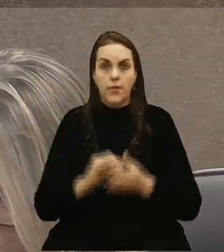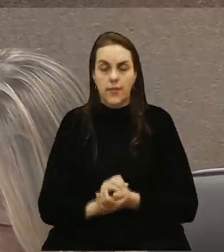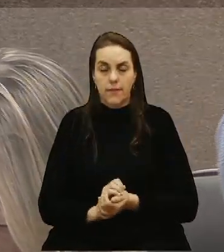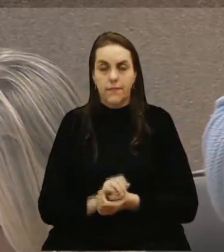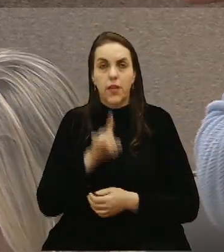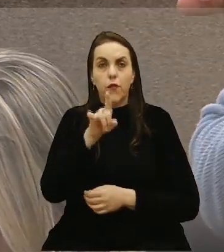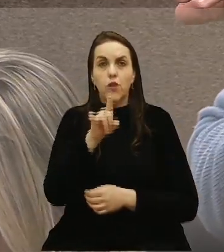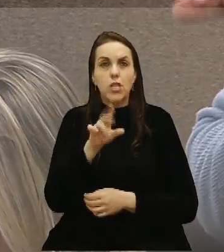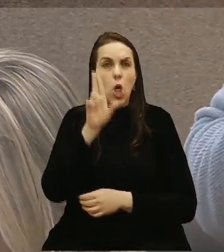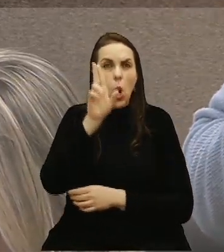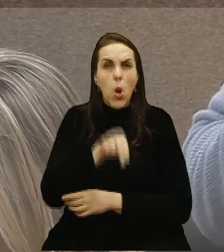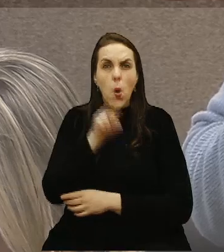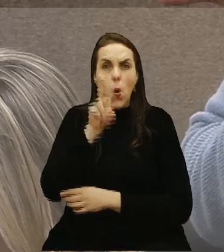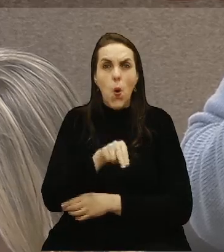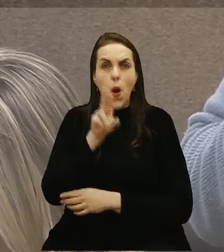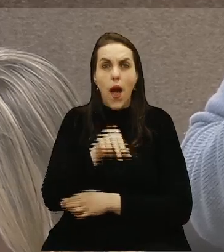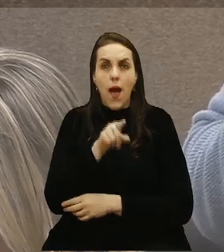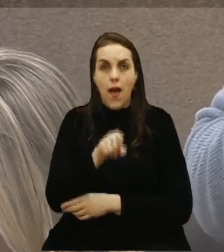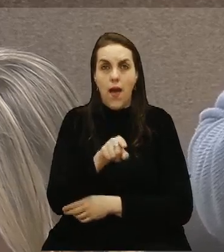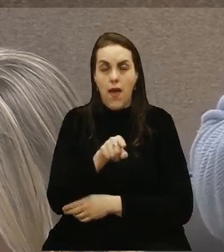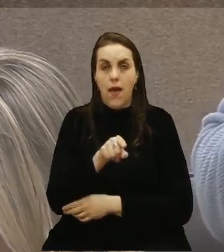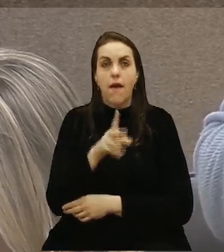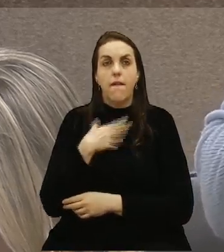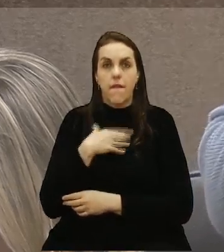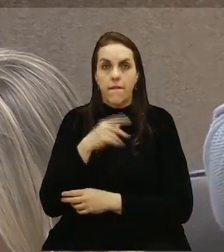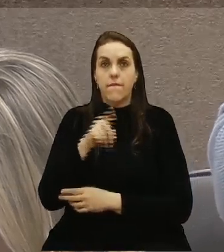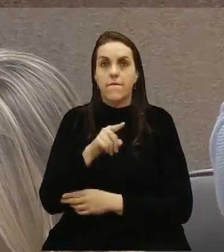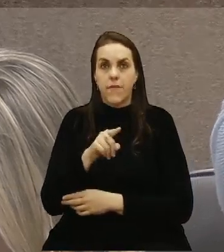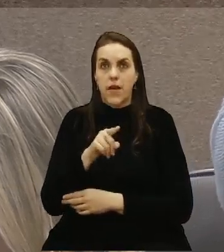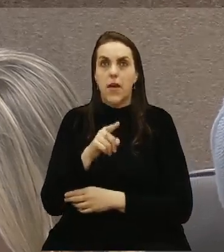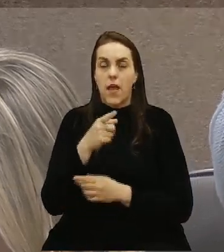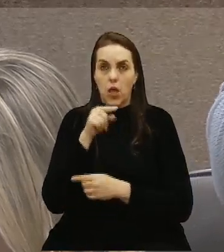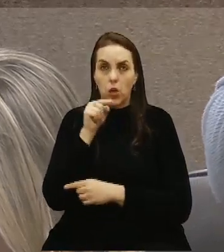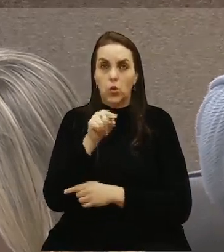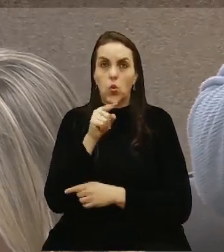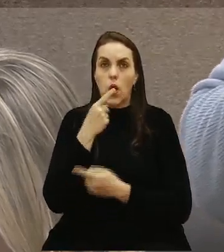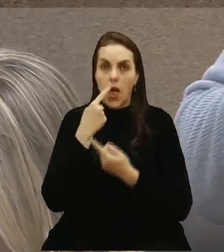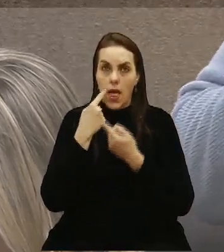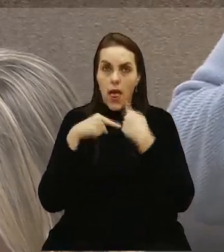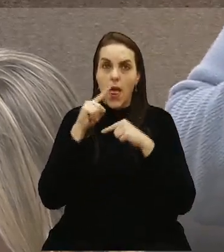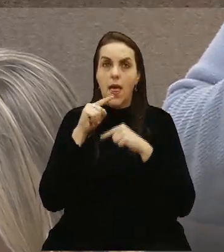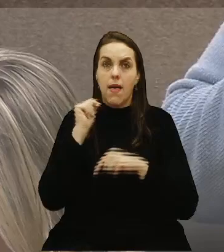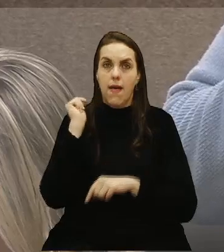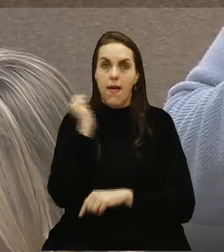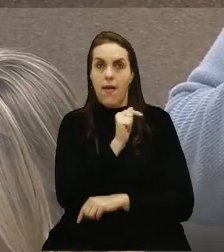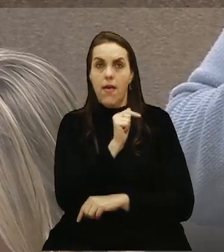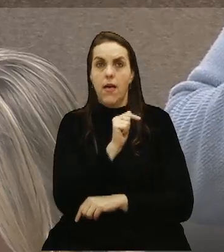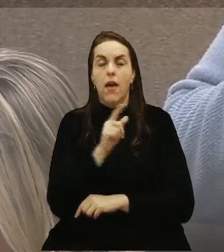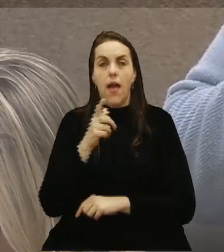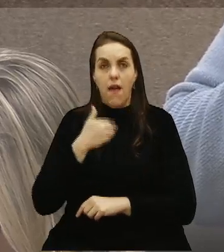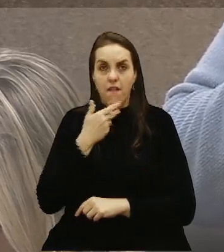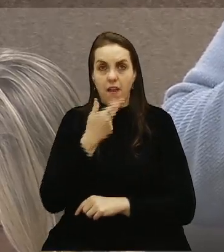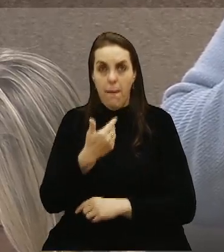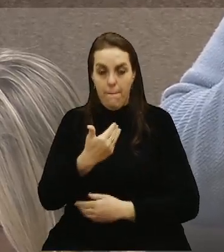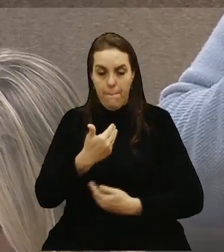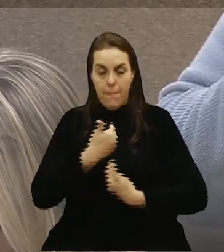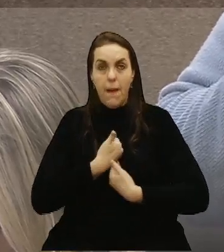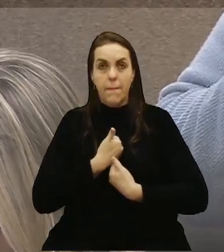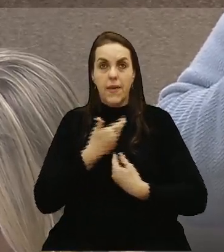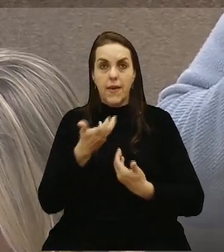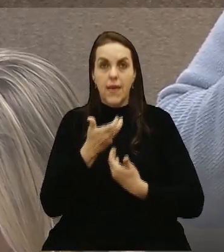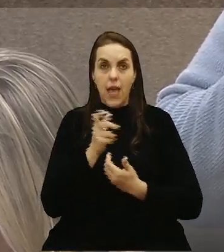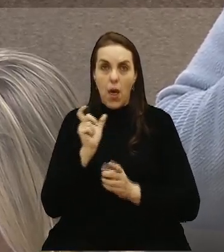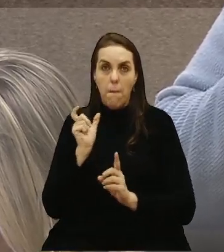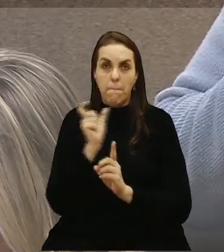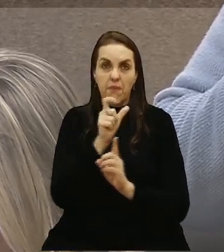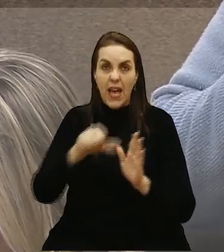senhor jamais virá a sua língua, vereador, quando citar que eu estou querendo imputar um crime